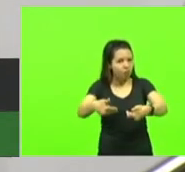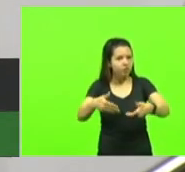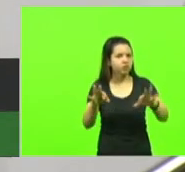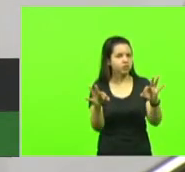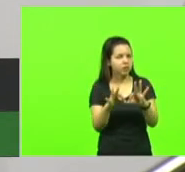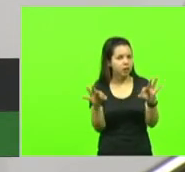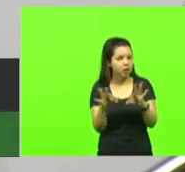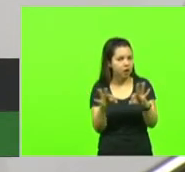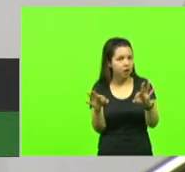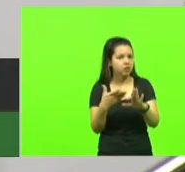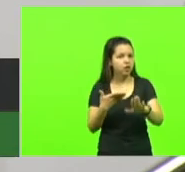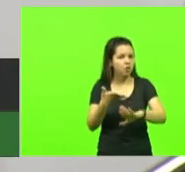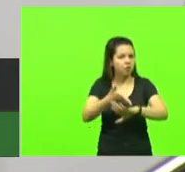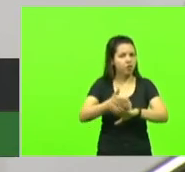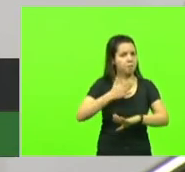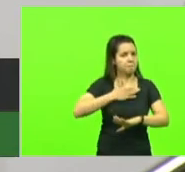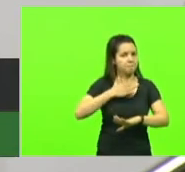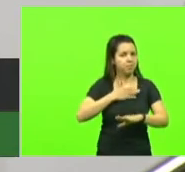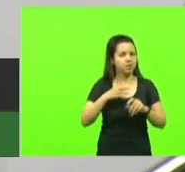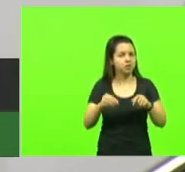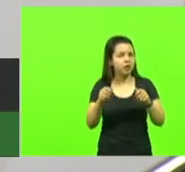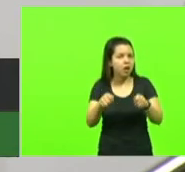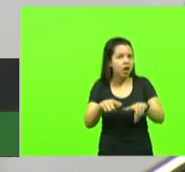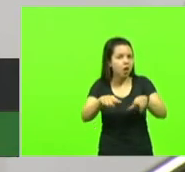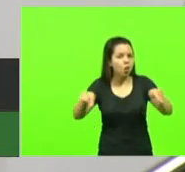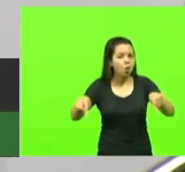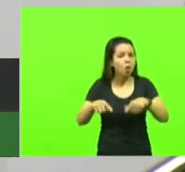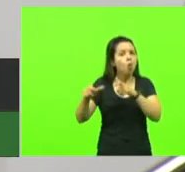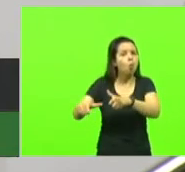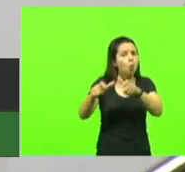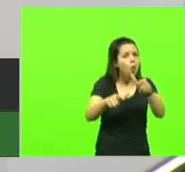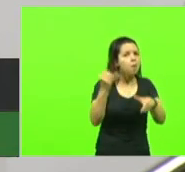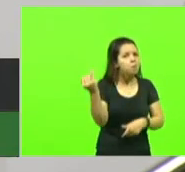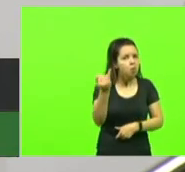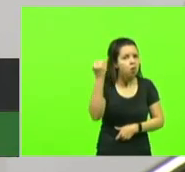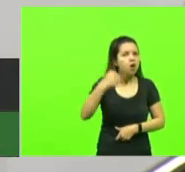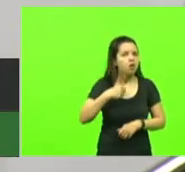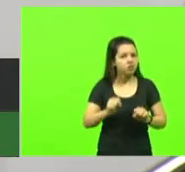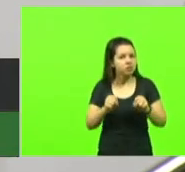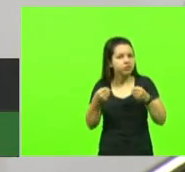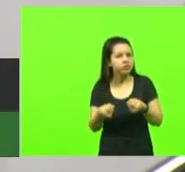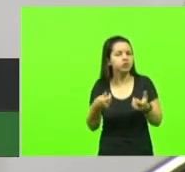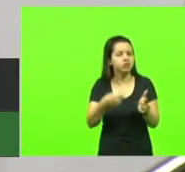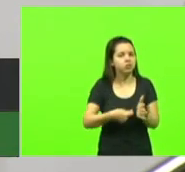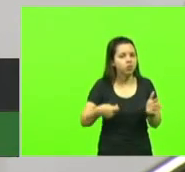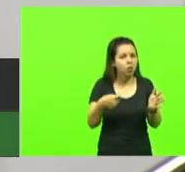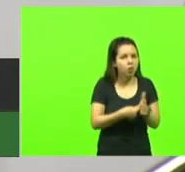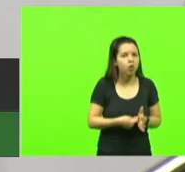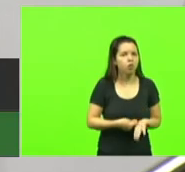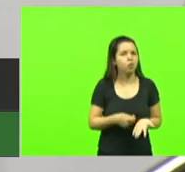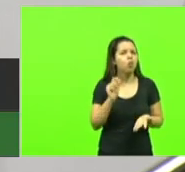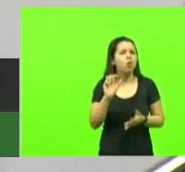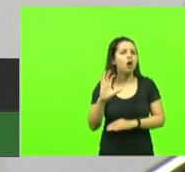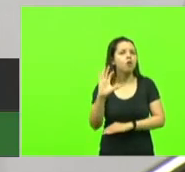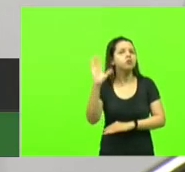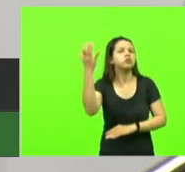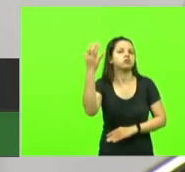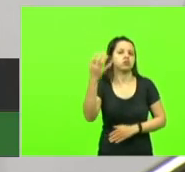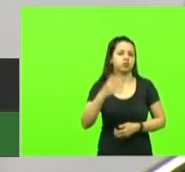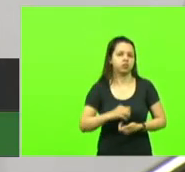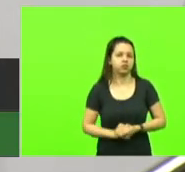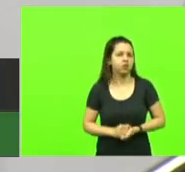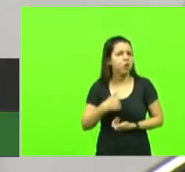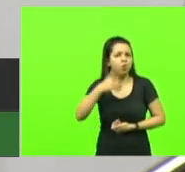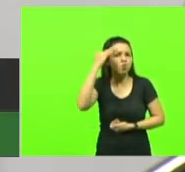ir na minha terra, nos lugares importantes que eu defendo, que eu cobro? O que está acontecendo? Eu não